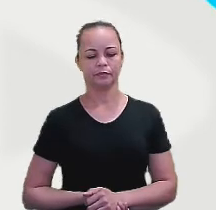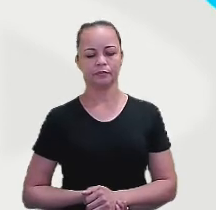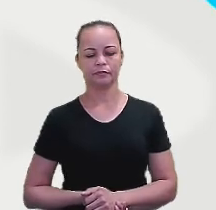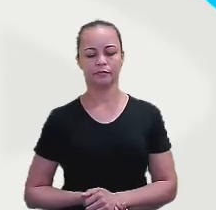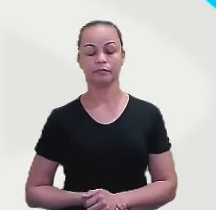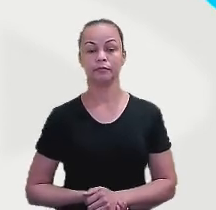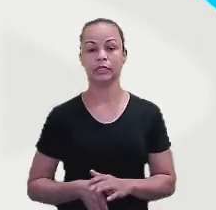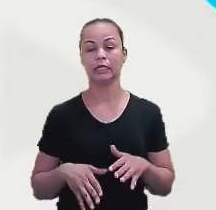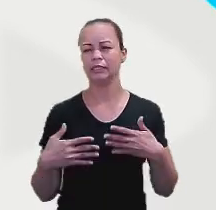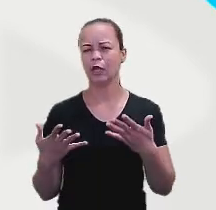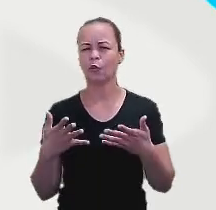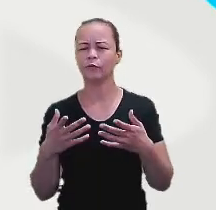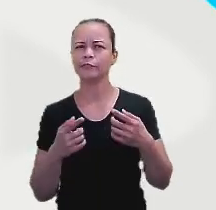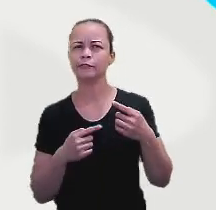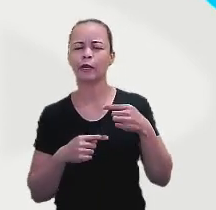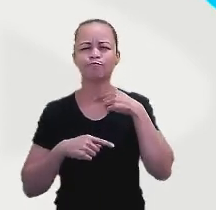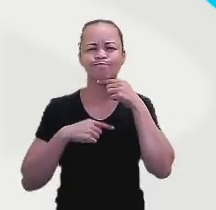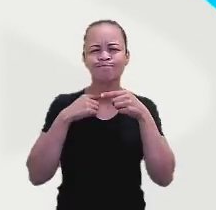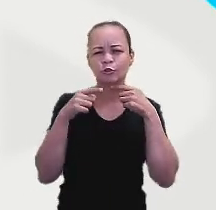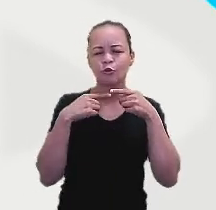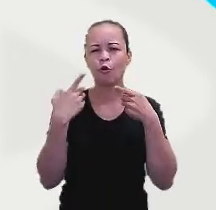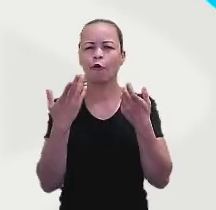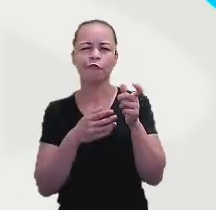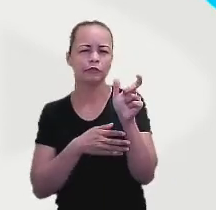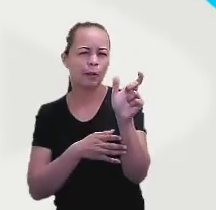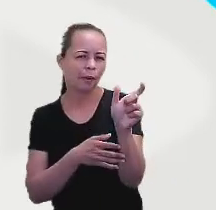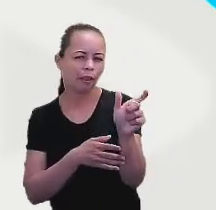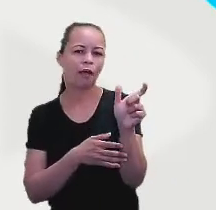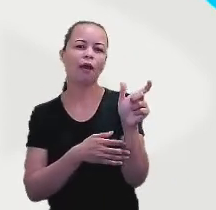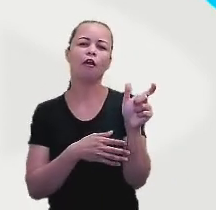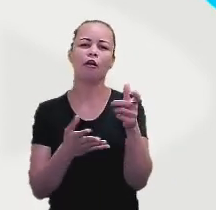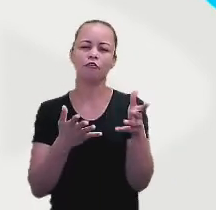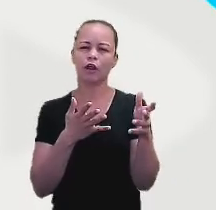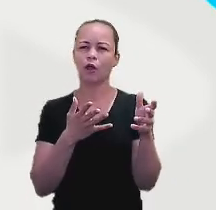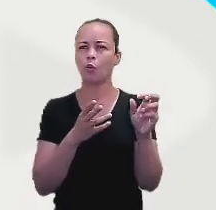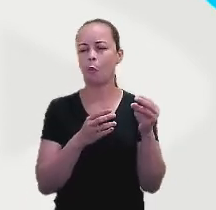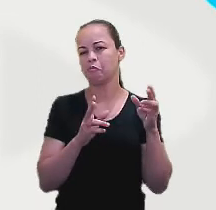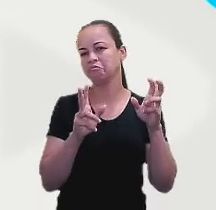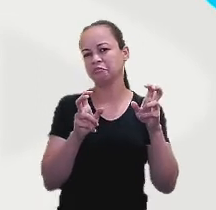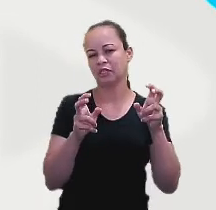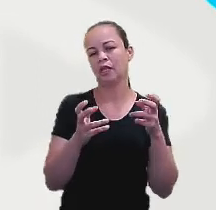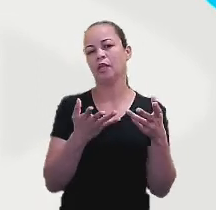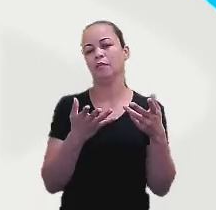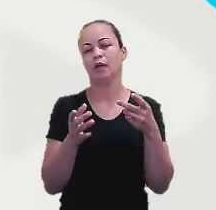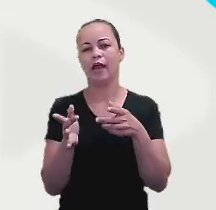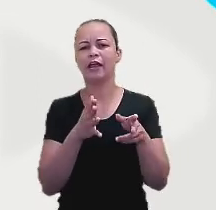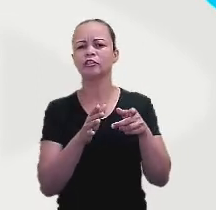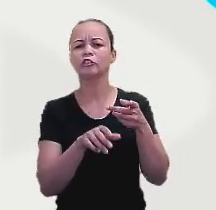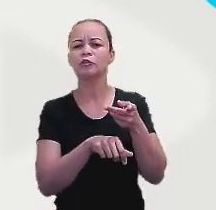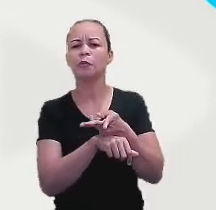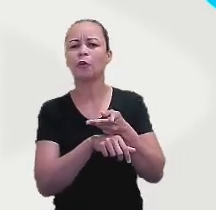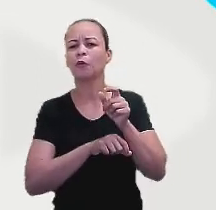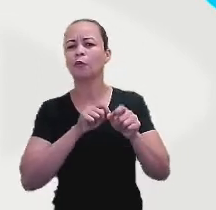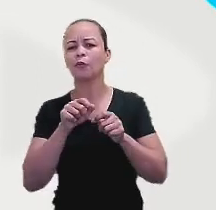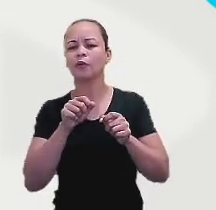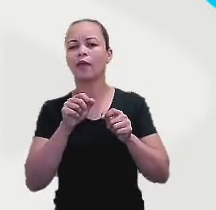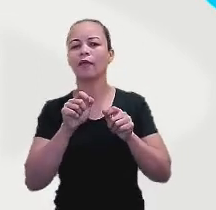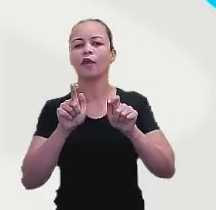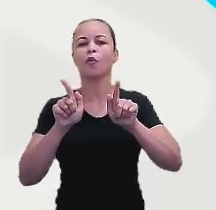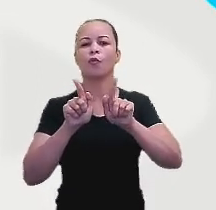Então, quando a gente está lá com dúvida em alguma palavra, em algum termo, a gente logo vai para quem? Lá no Google,